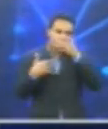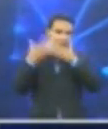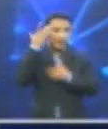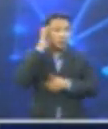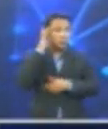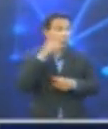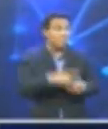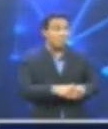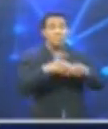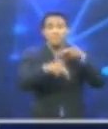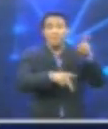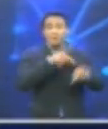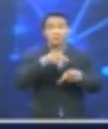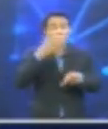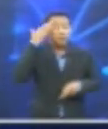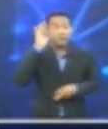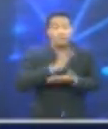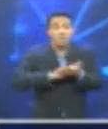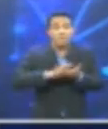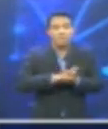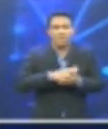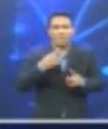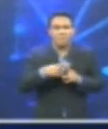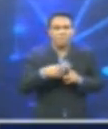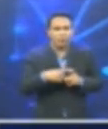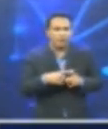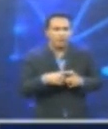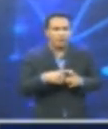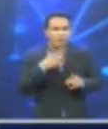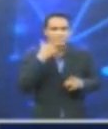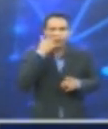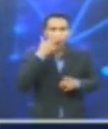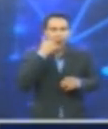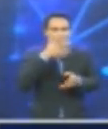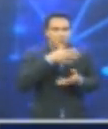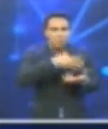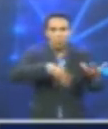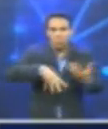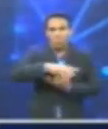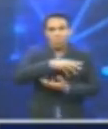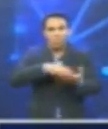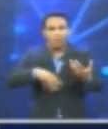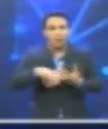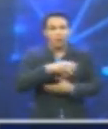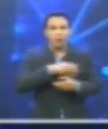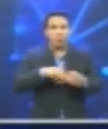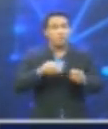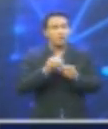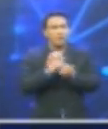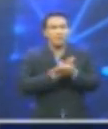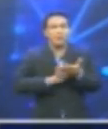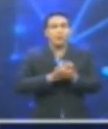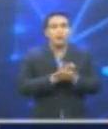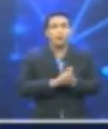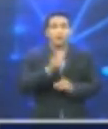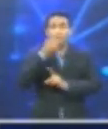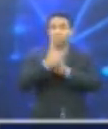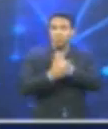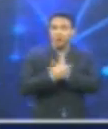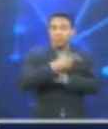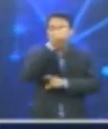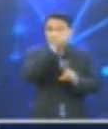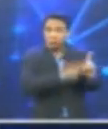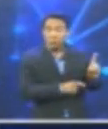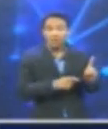nada que o candidato disse. Eu perguntei uma coisa, ele falou que é inteiramente diferente, ou seja, não fez nada. Porque a atuação dele, ele não disse aqui